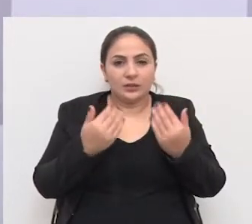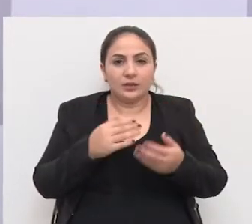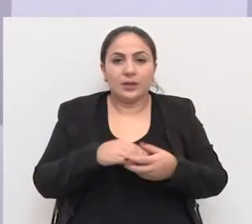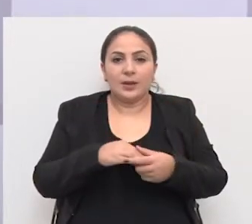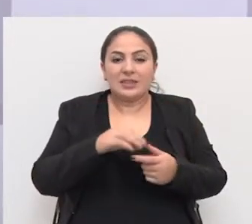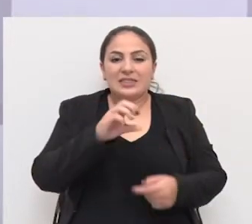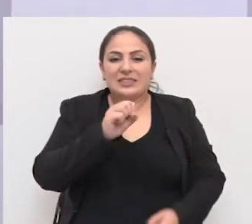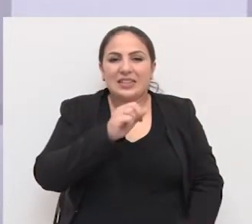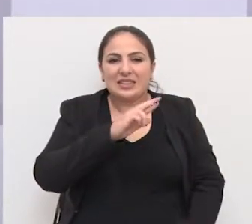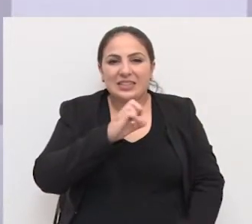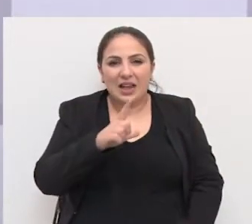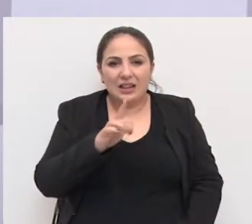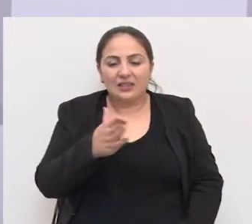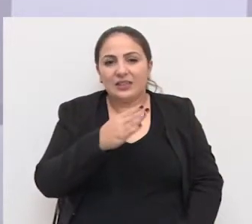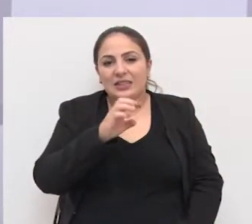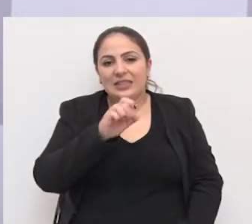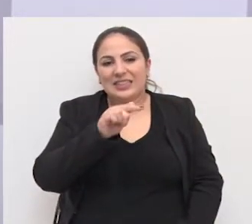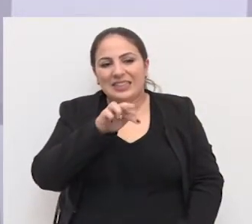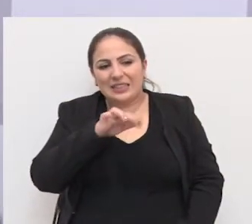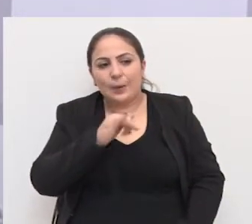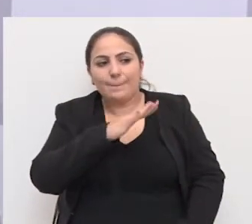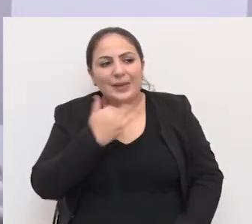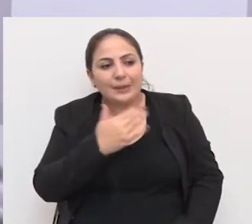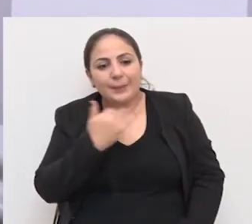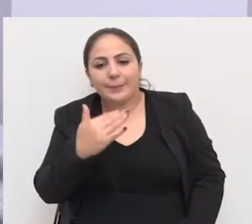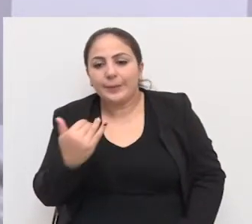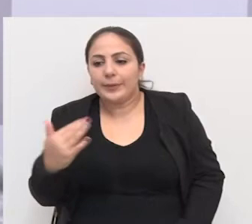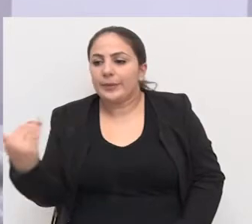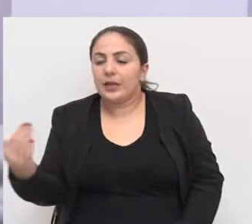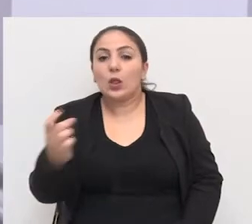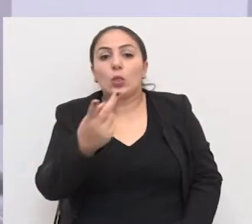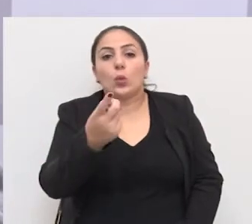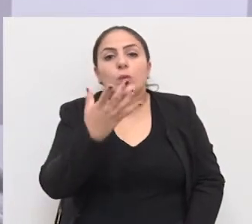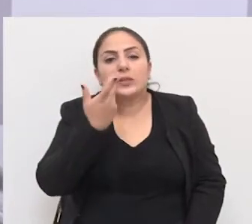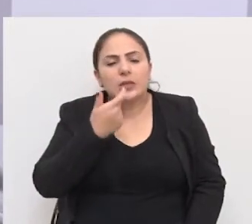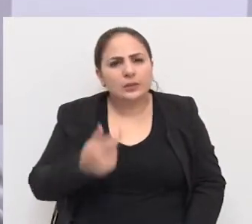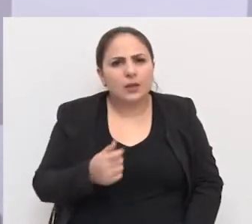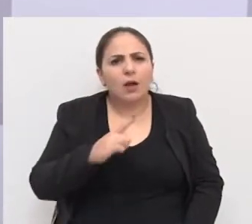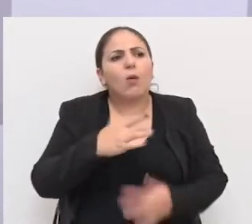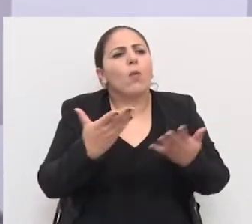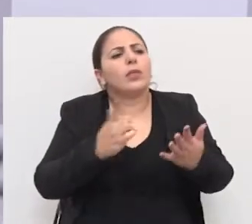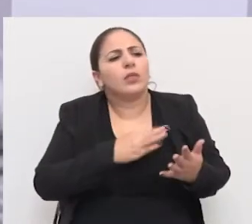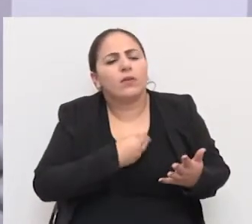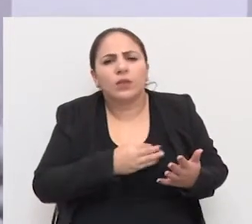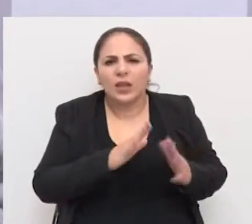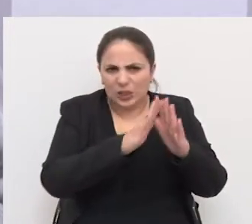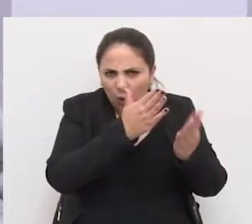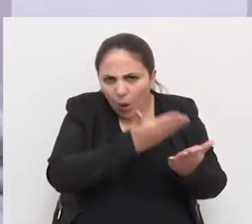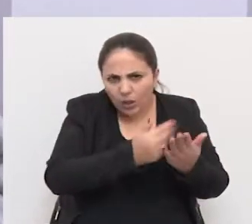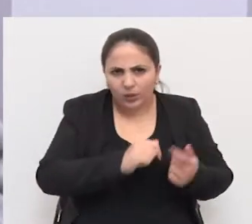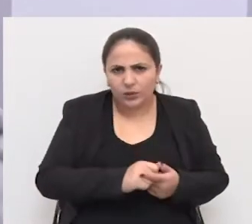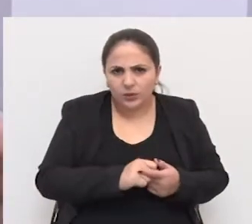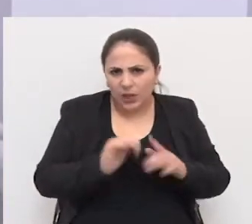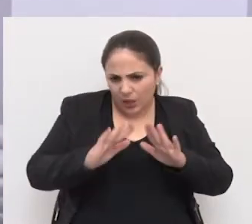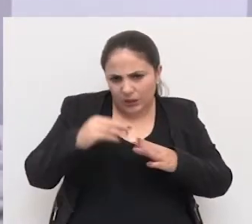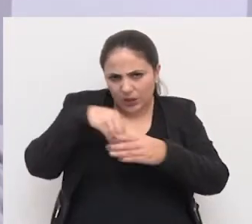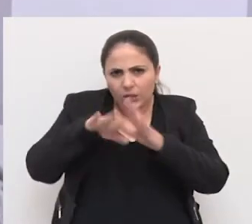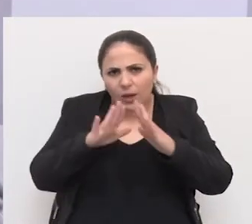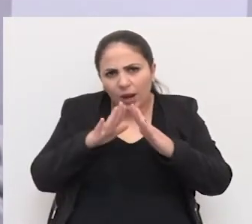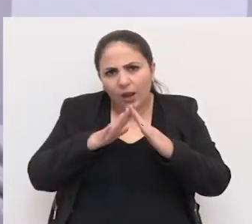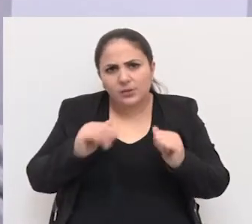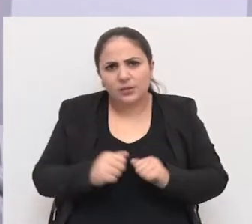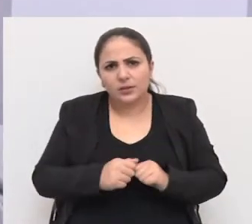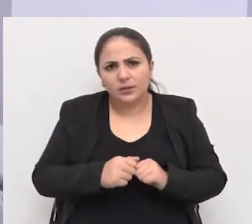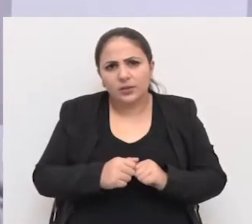pelo serial killer em Passo Fundo. Onde elas estavam? Estavam na escola? Estavam em